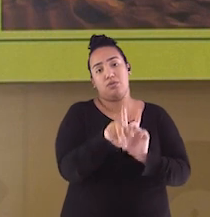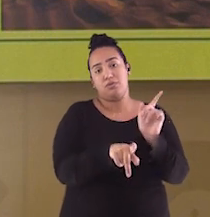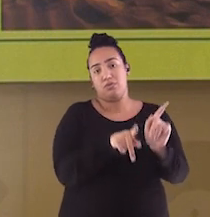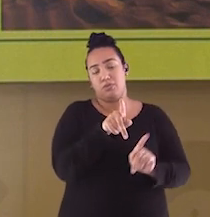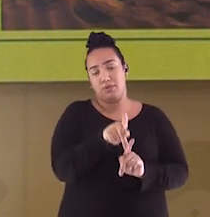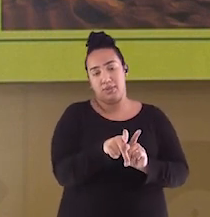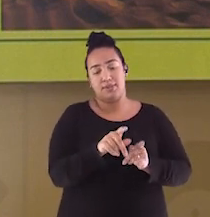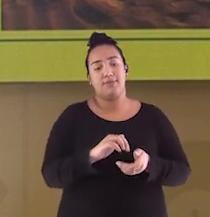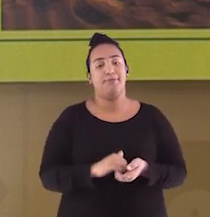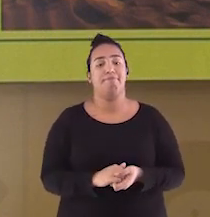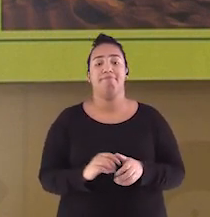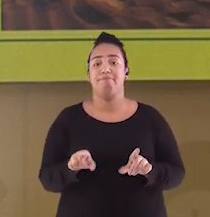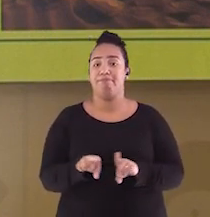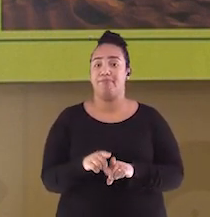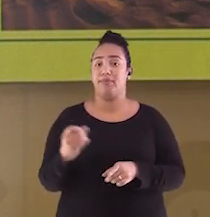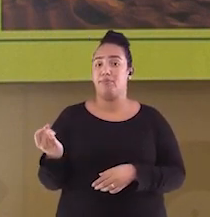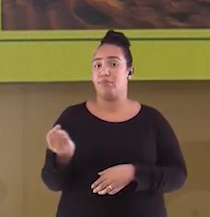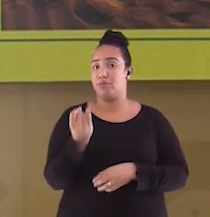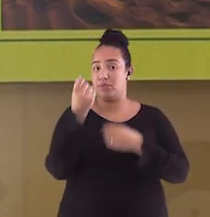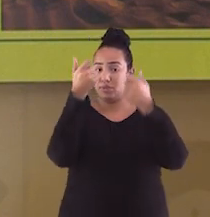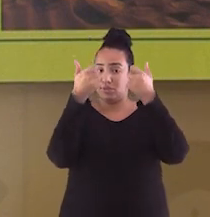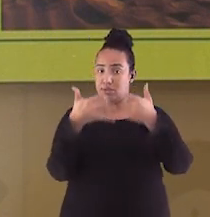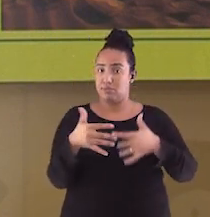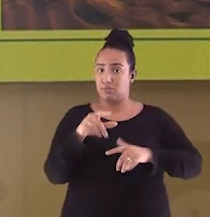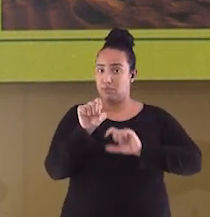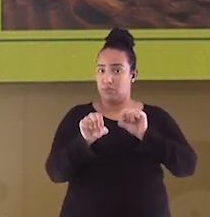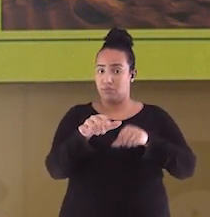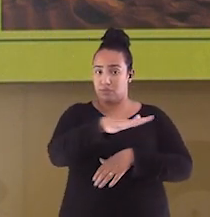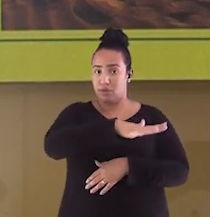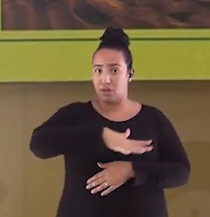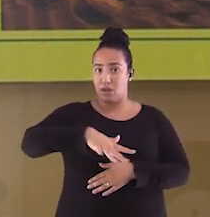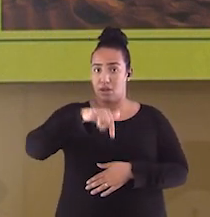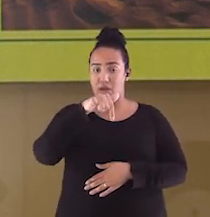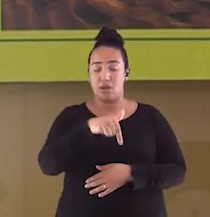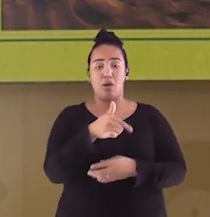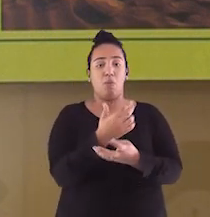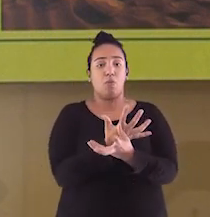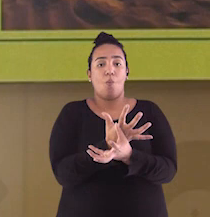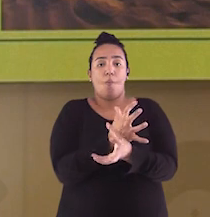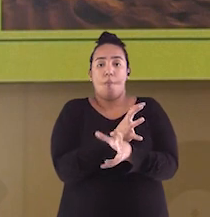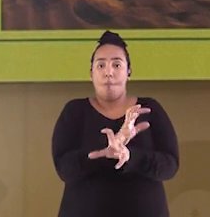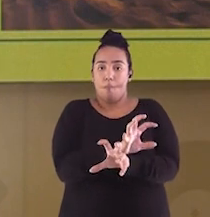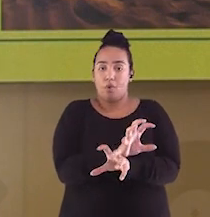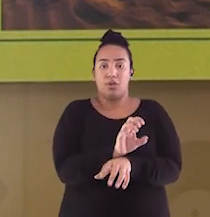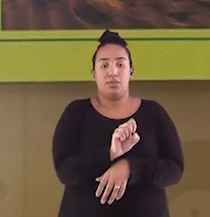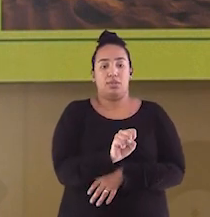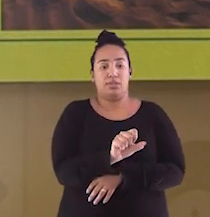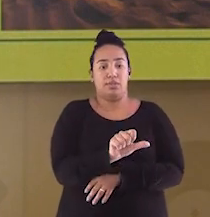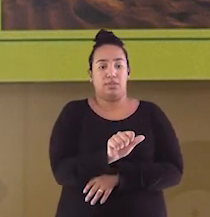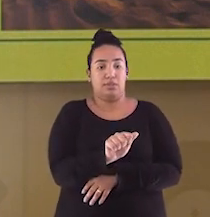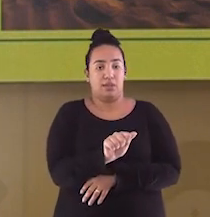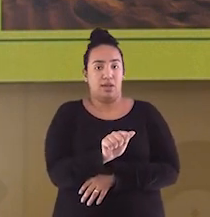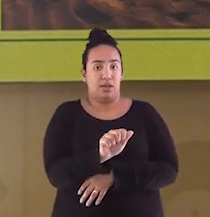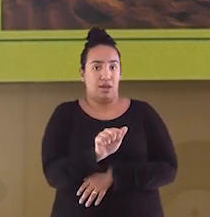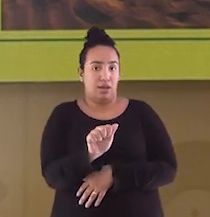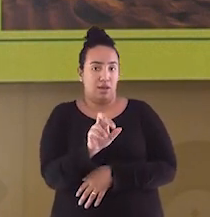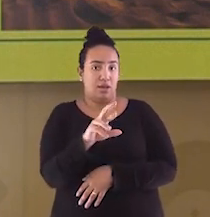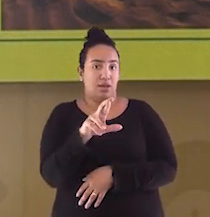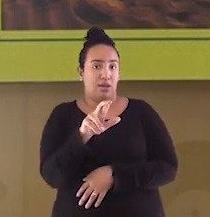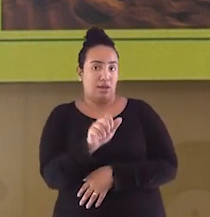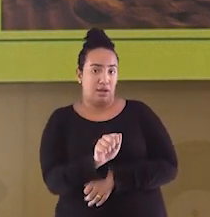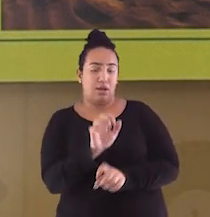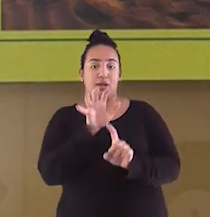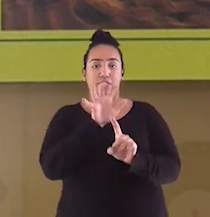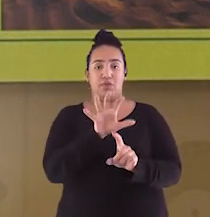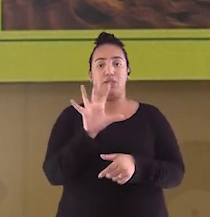É importante dizer que essa região é localizada no deserto do Saara, que influencia o clima e a economia